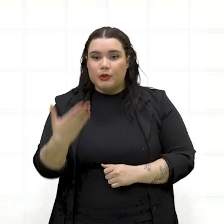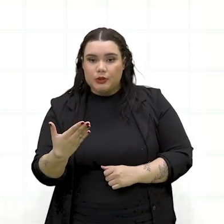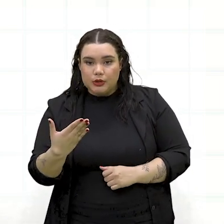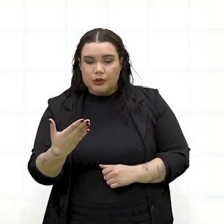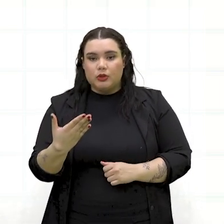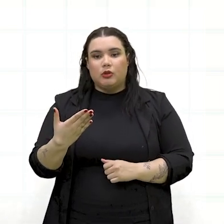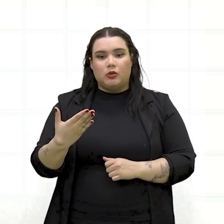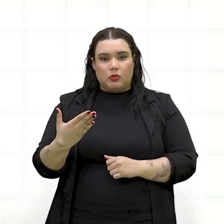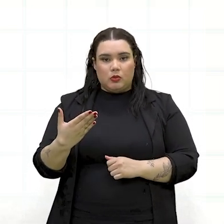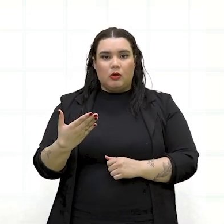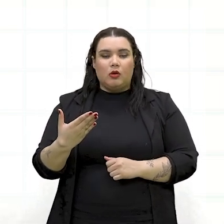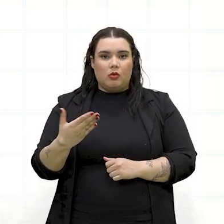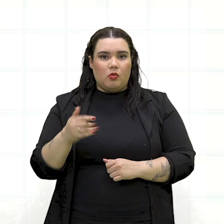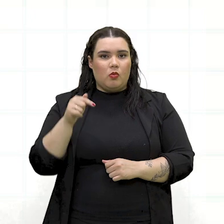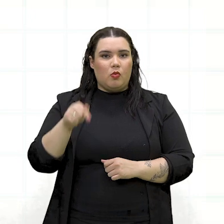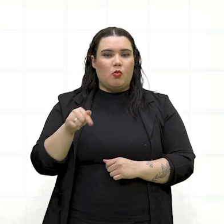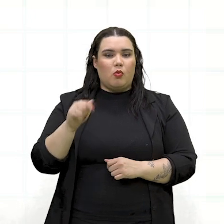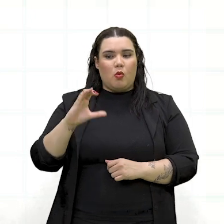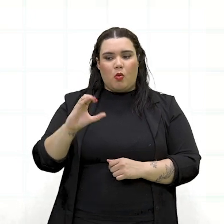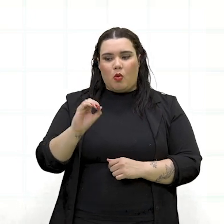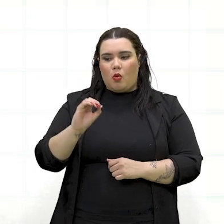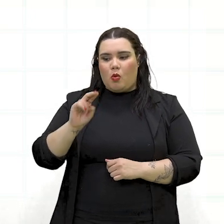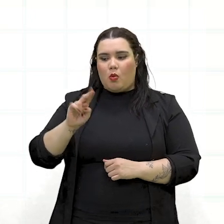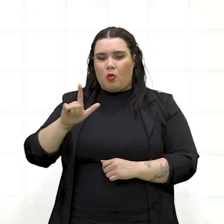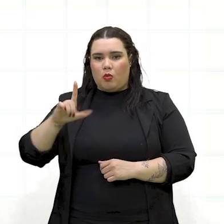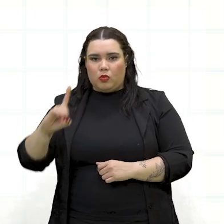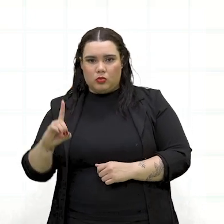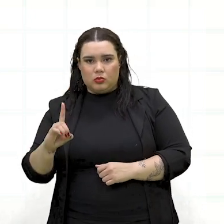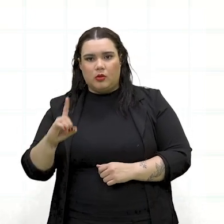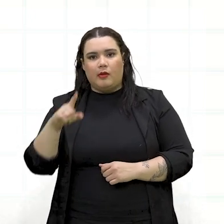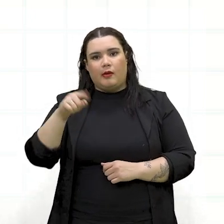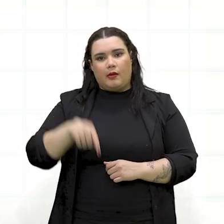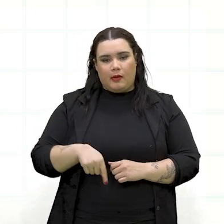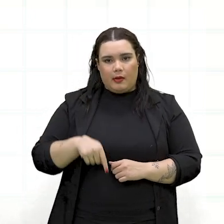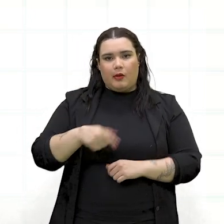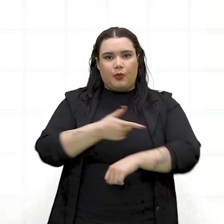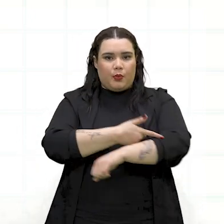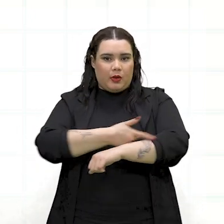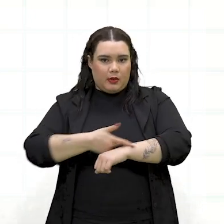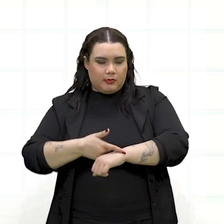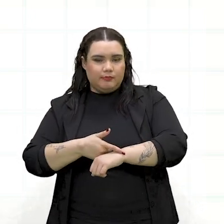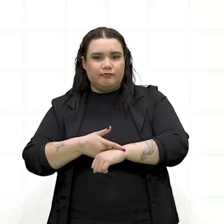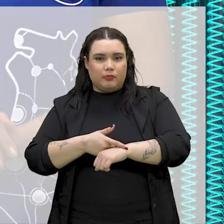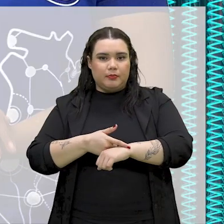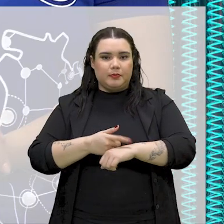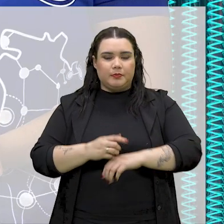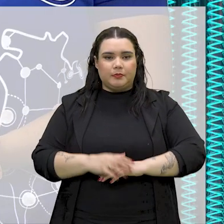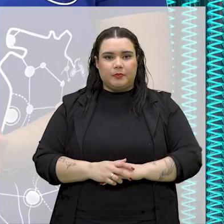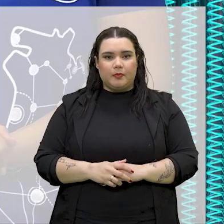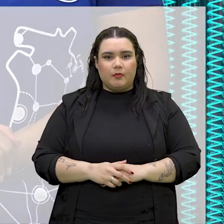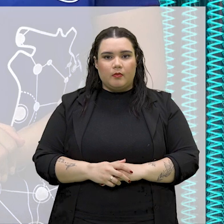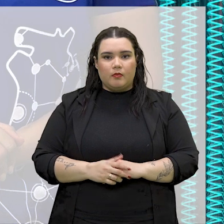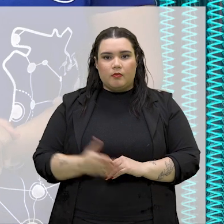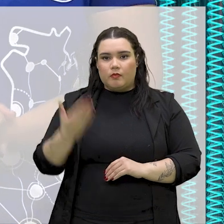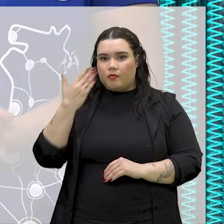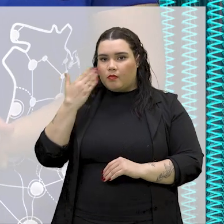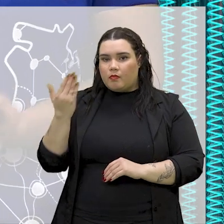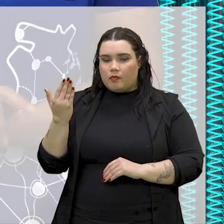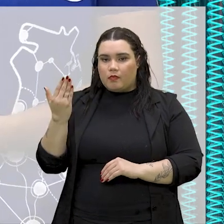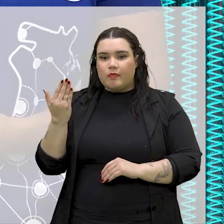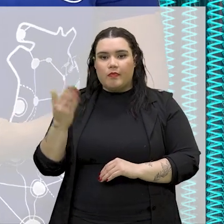trabalhando o could como pedido, vai ficar extremamente educado. Vejam comigo.